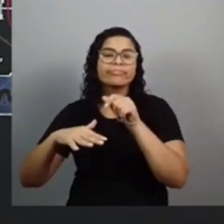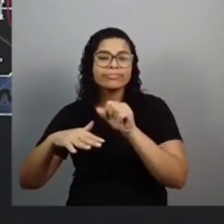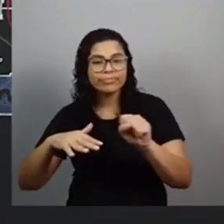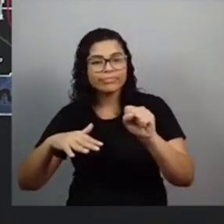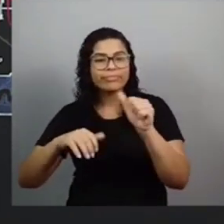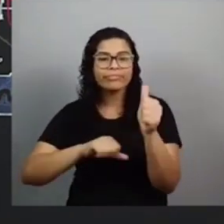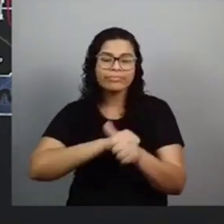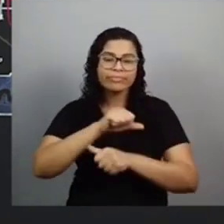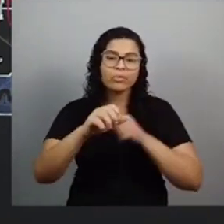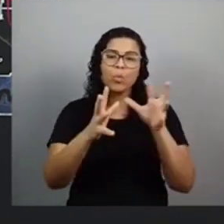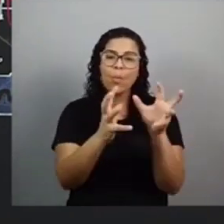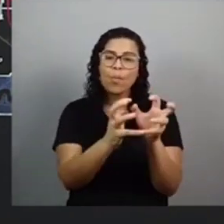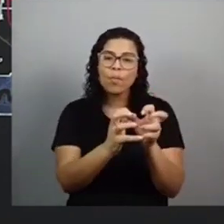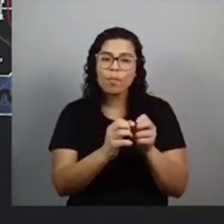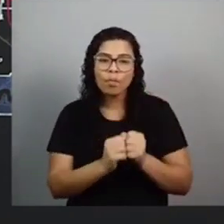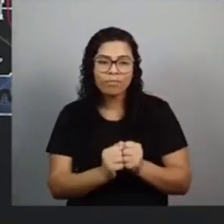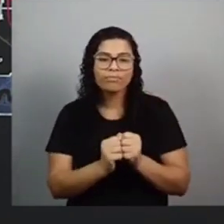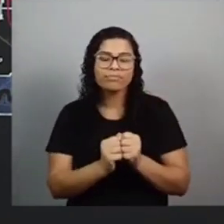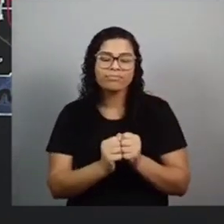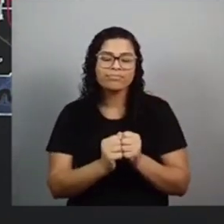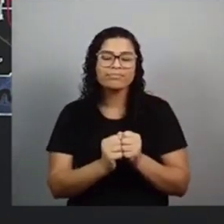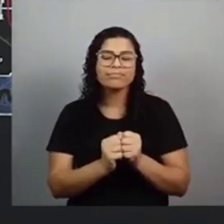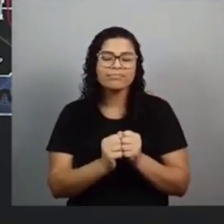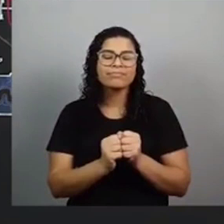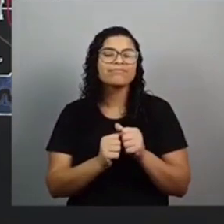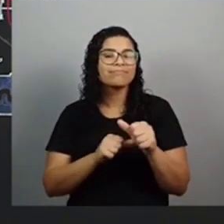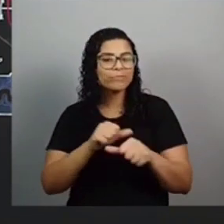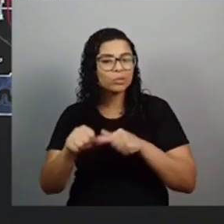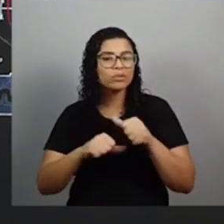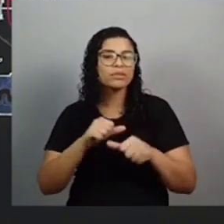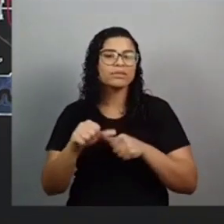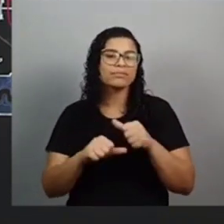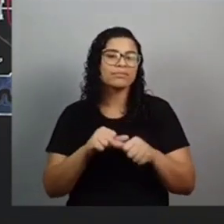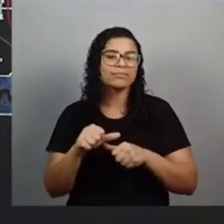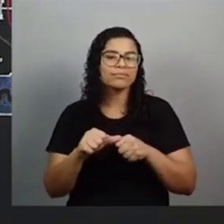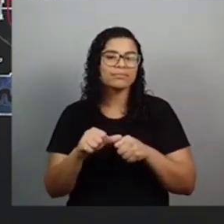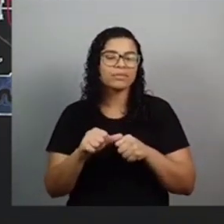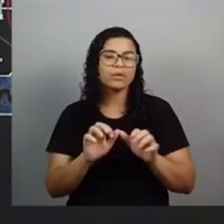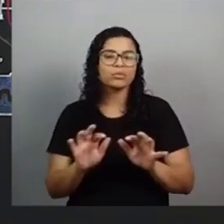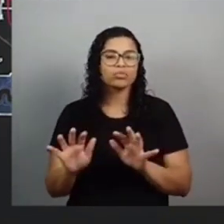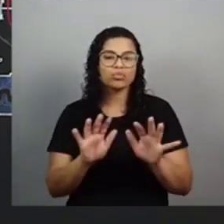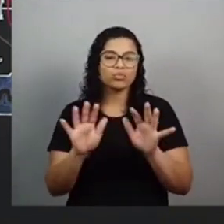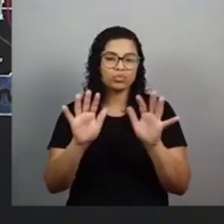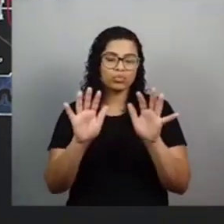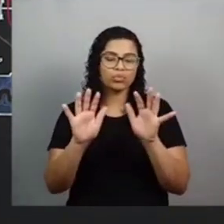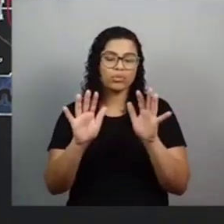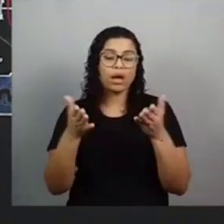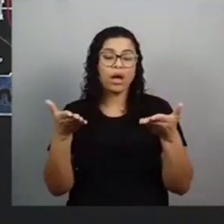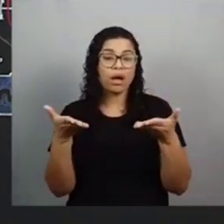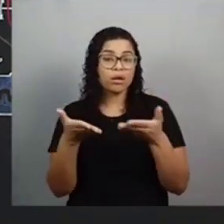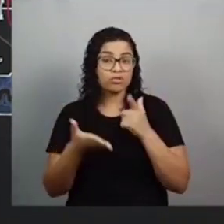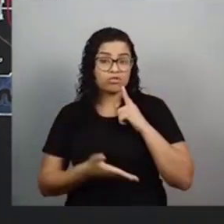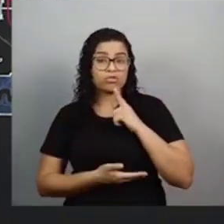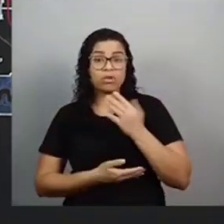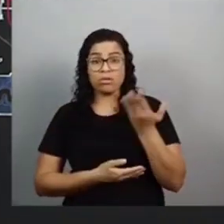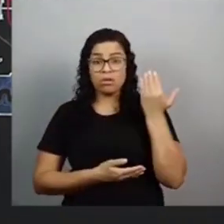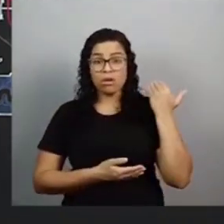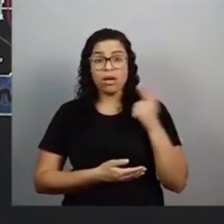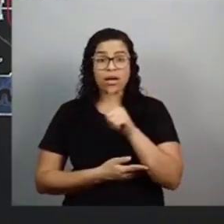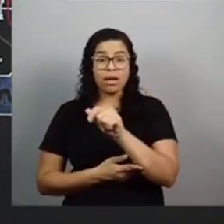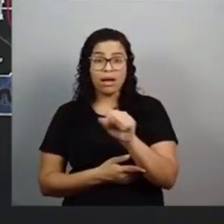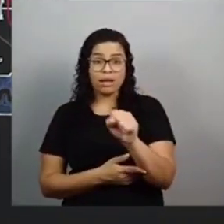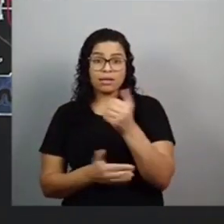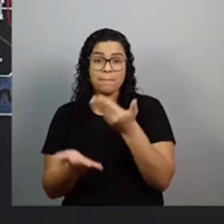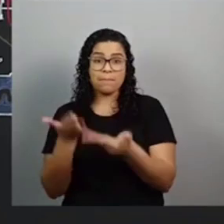a condensação. Isso, condensação. Rolou uma condensação. Então agora eu tinha um gás que foi perdendo